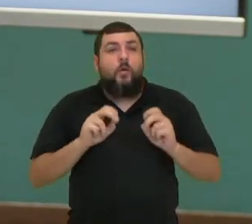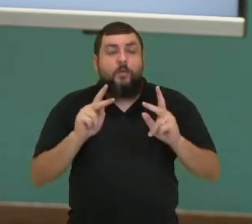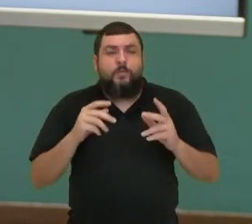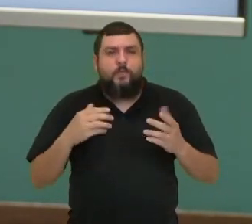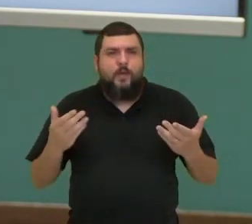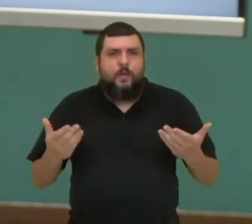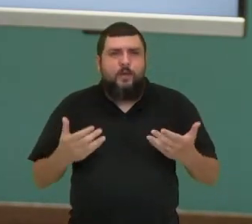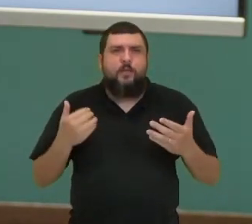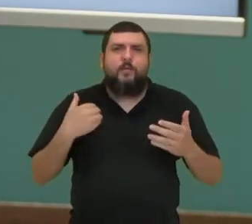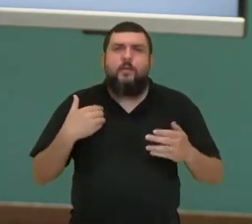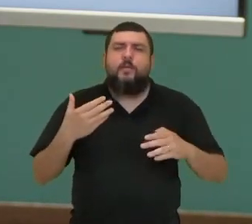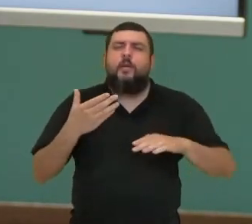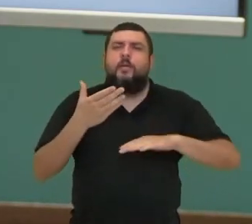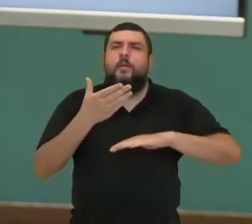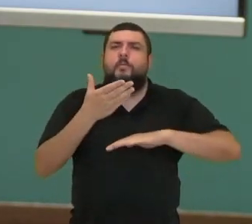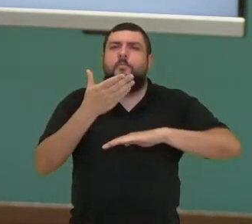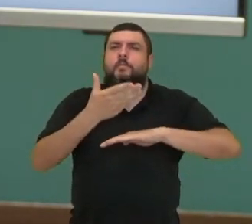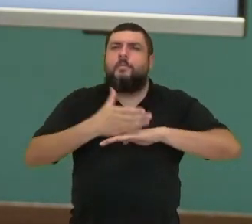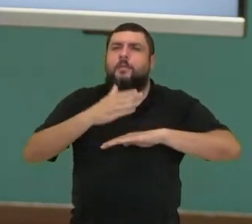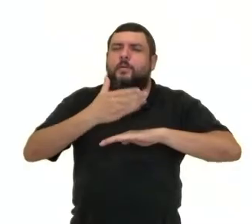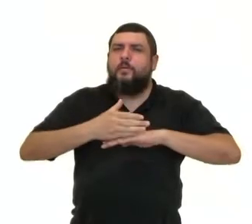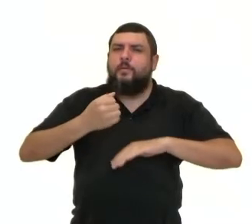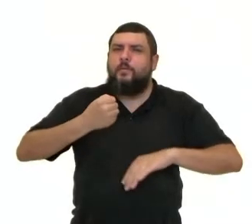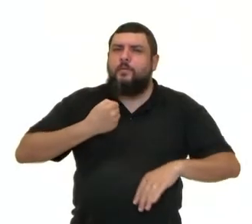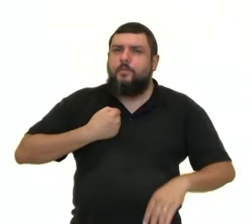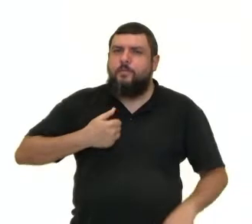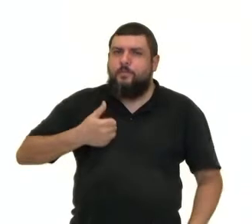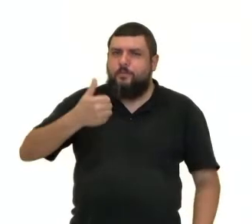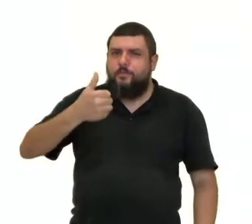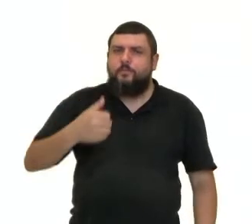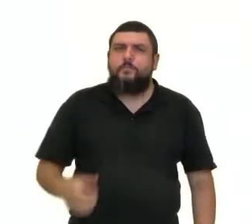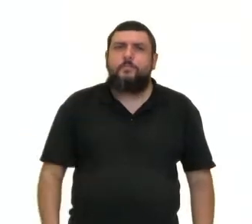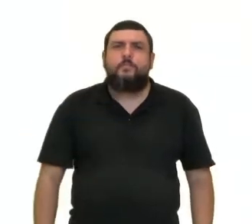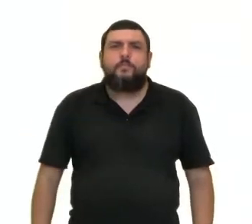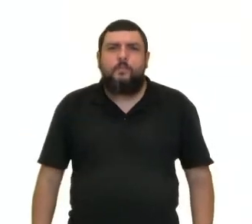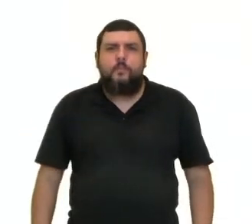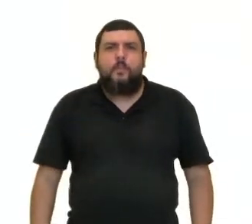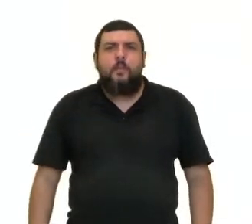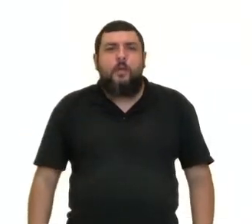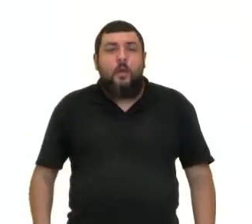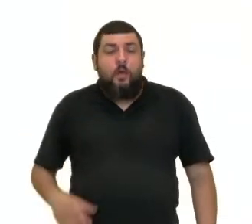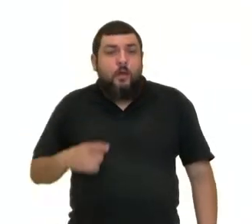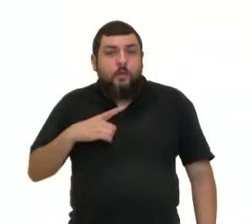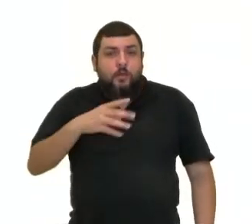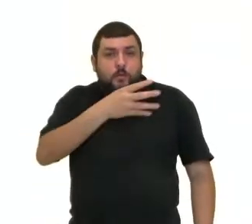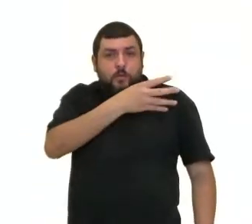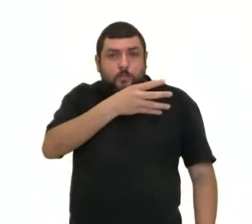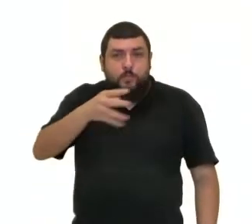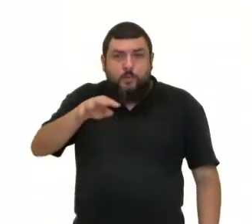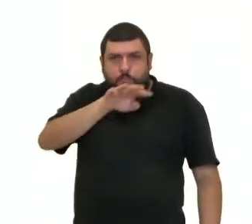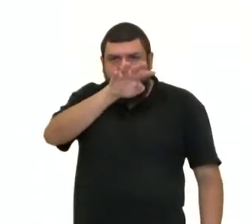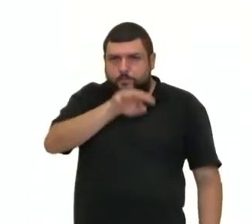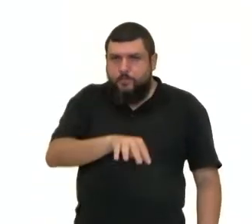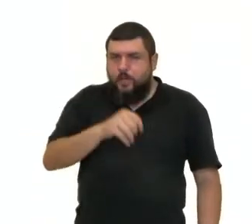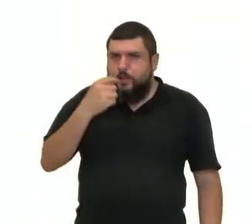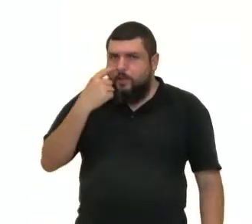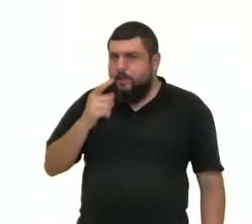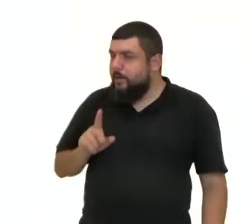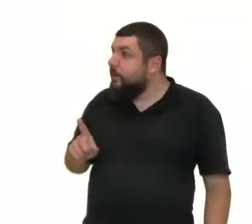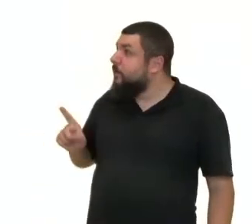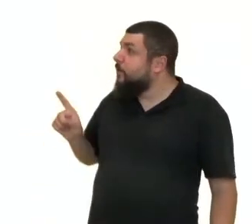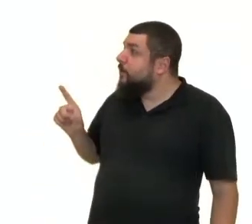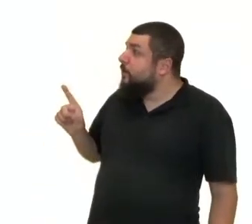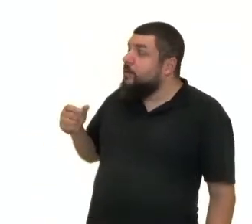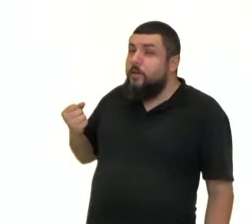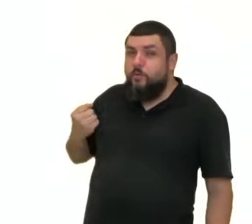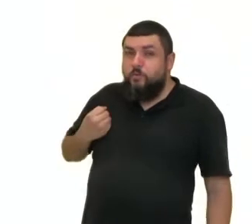nosso praticando 1. No praticando 1, nós temos no quadro a seguir que estão os números de